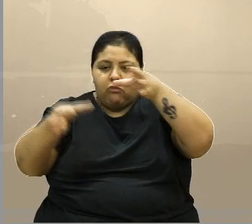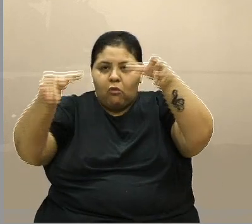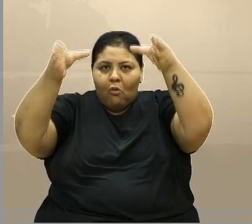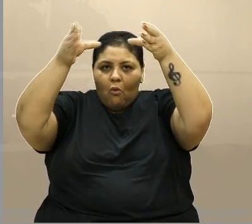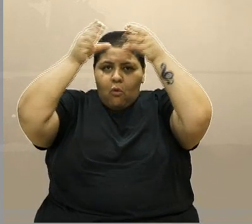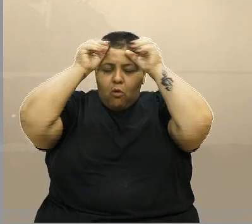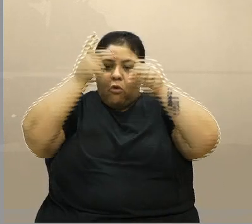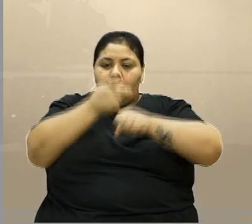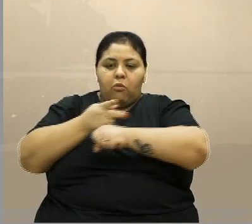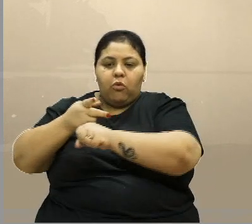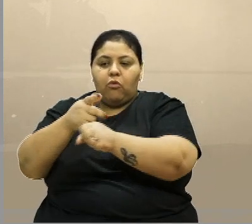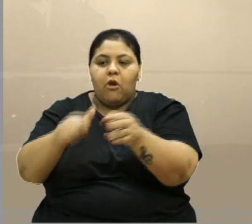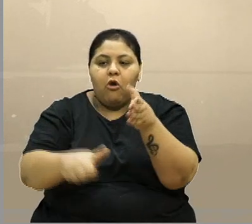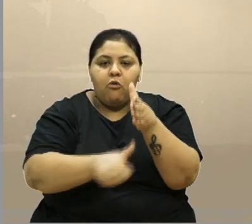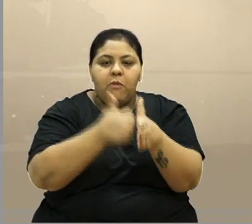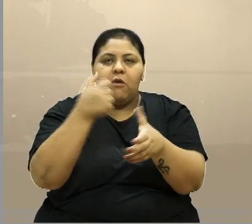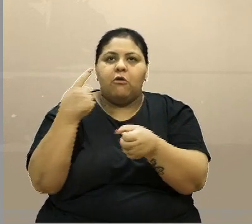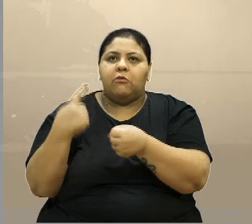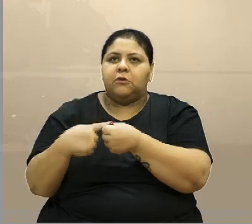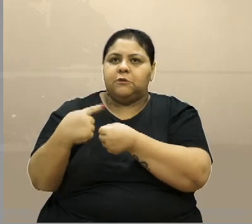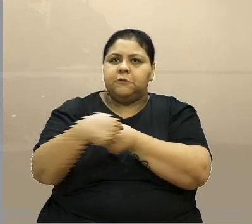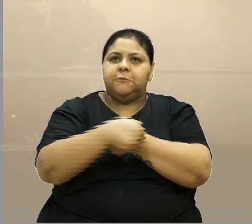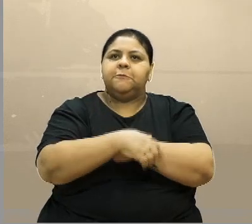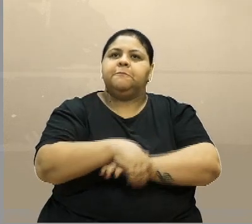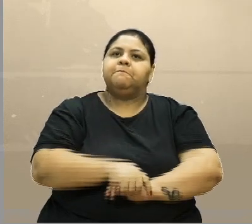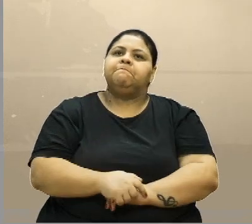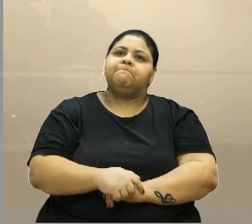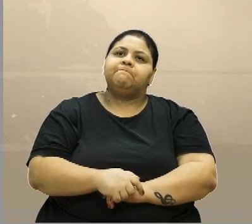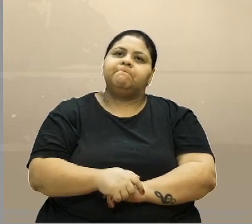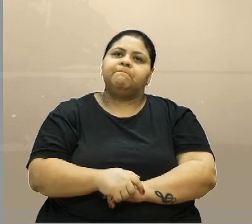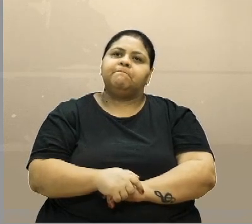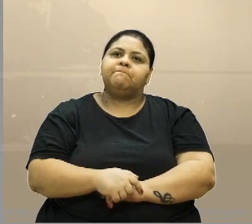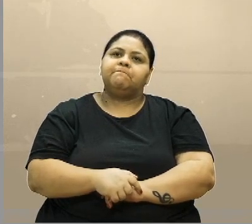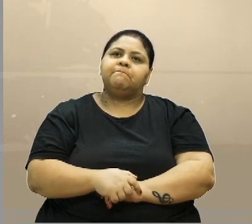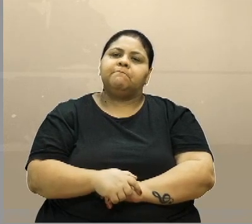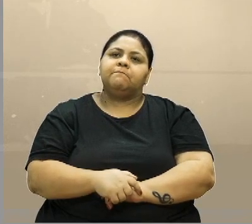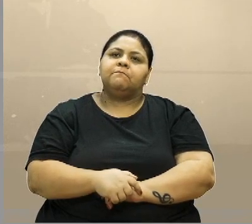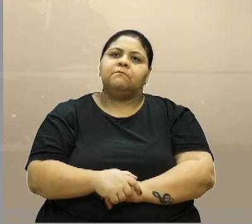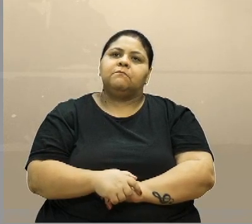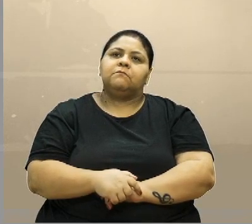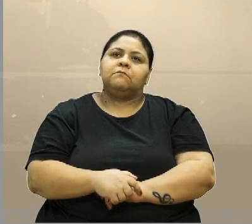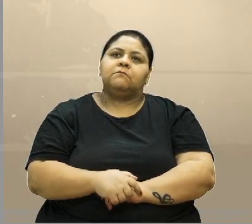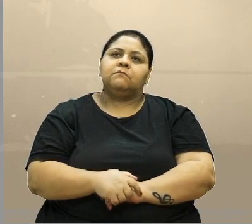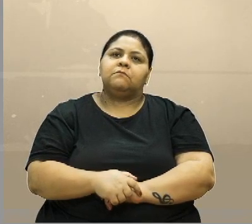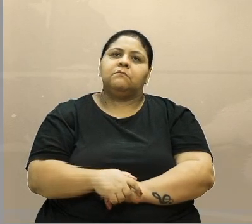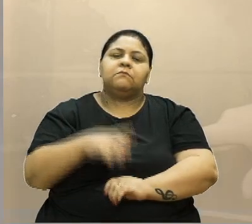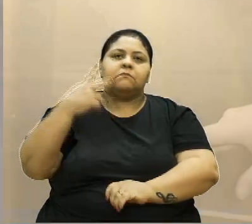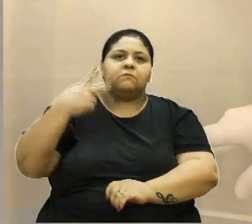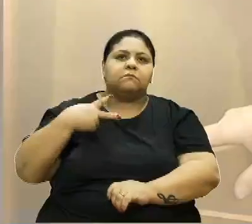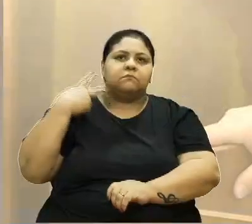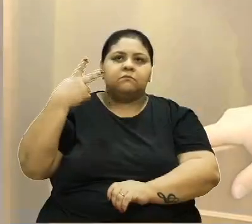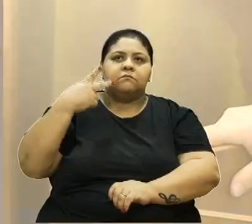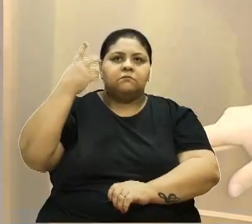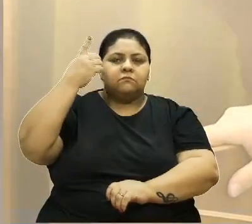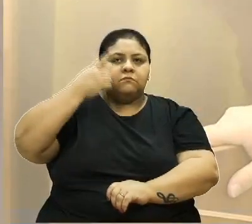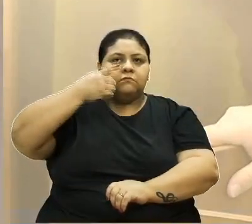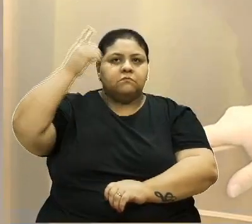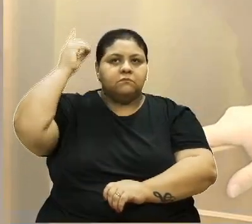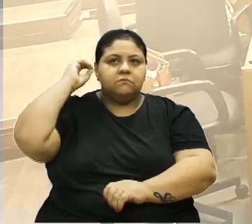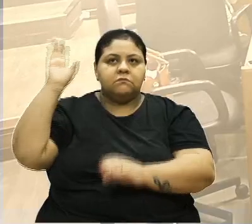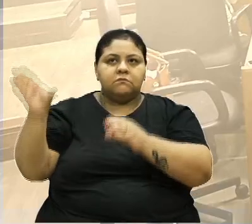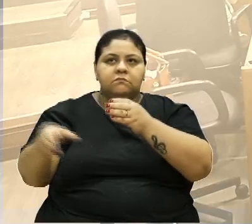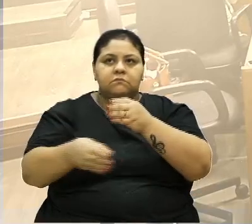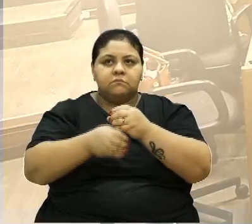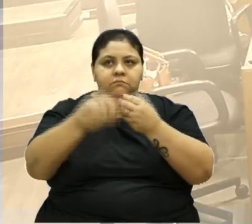pelo melhor pela cidade. Pode ir passando, Cleber, por favor, enquanto eu vou dando os apartes e depois eu concluo. Vereador Lucas Gil, seu aparte. Obrigado,